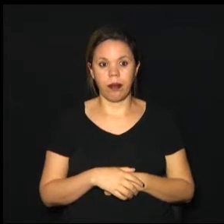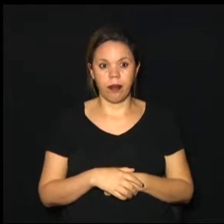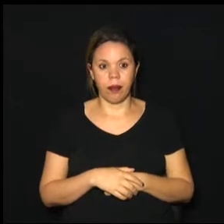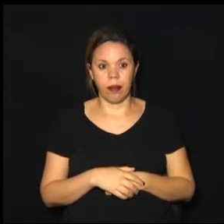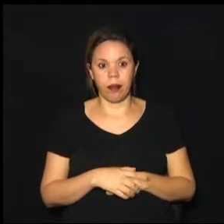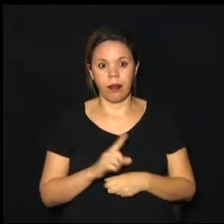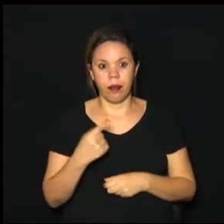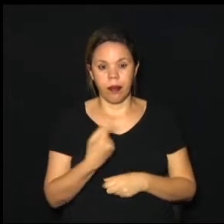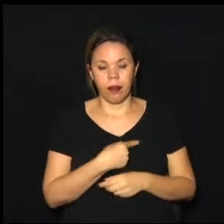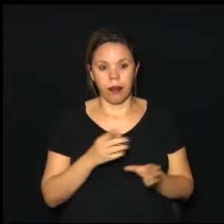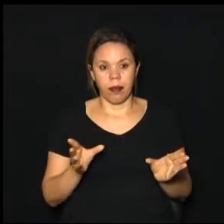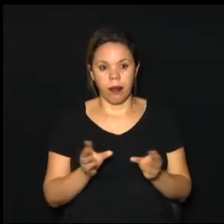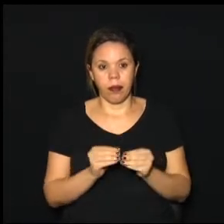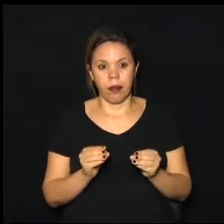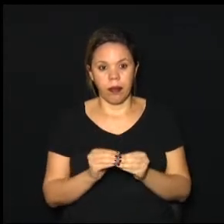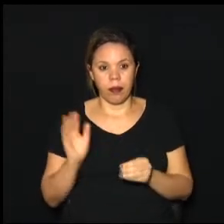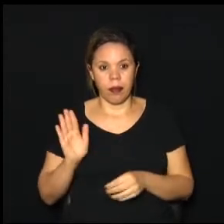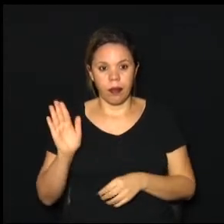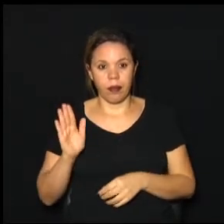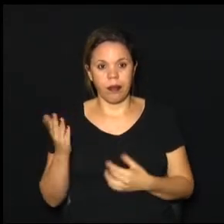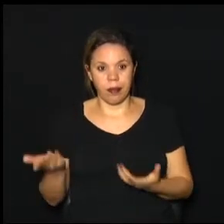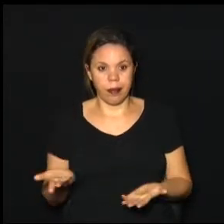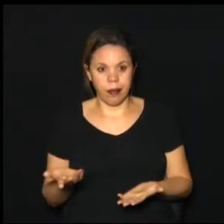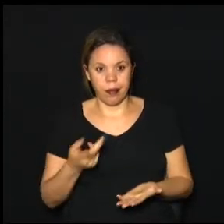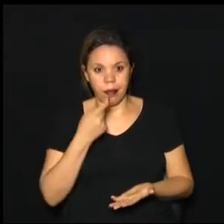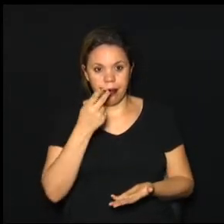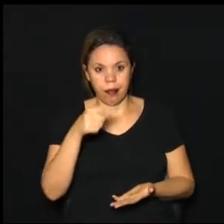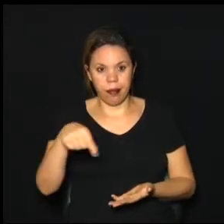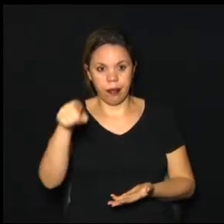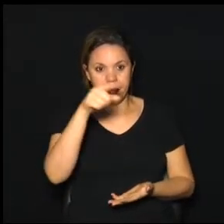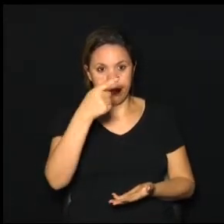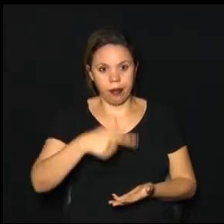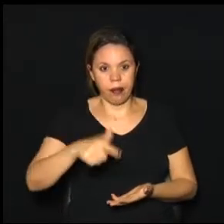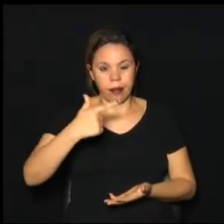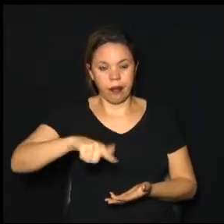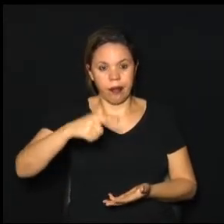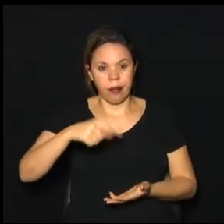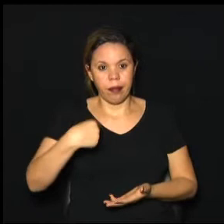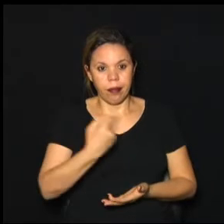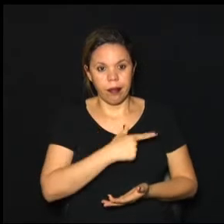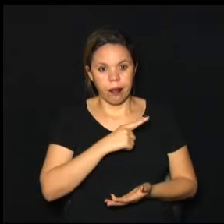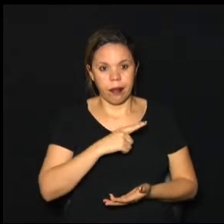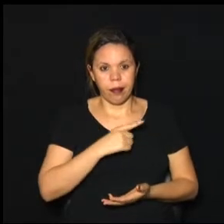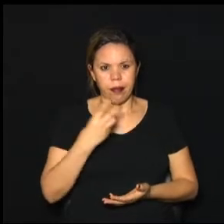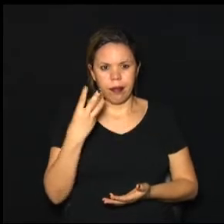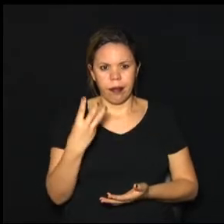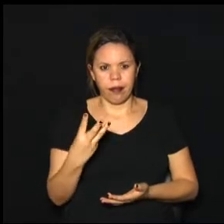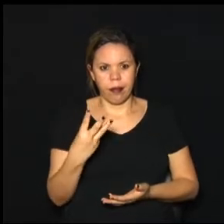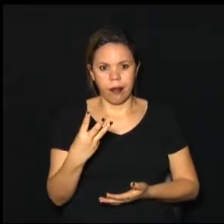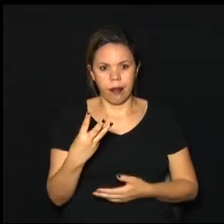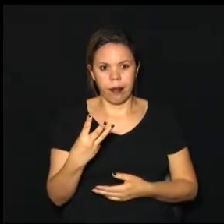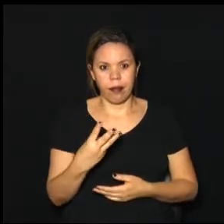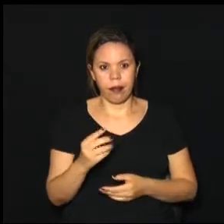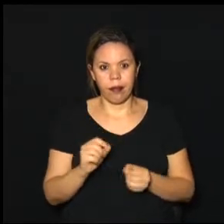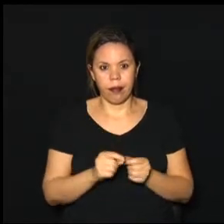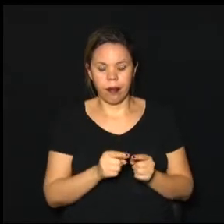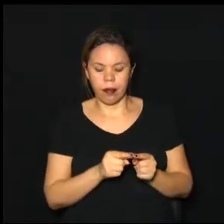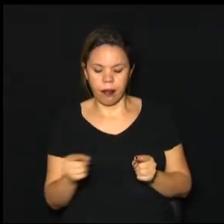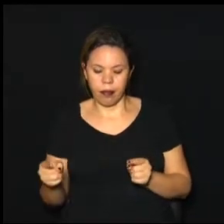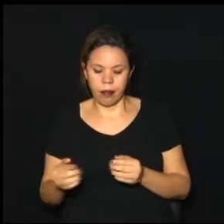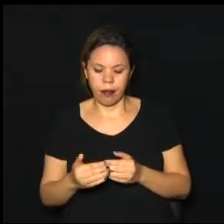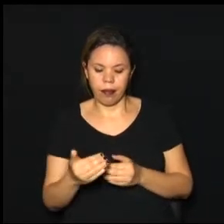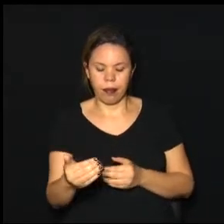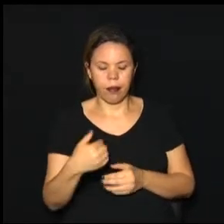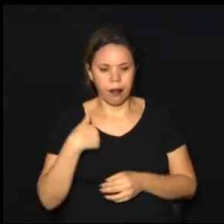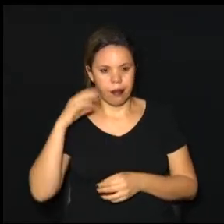gente fecha o período pré-campanha, né? Eu disse para vocês, repito, que nós temos 3 fases, no